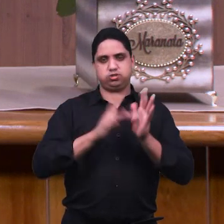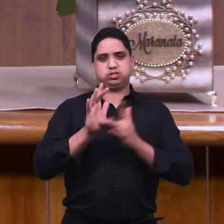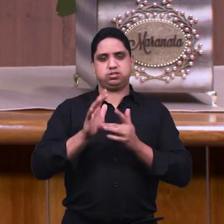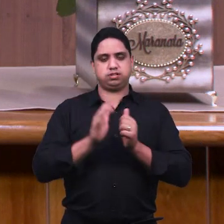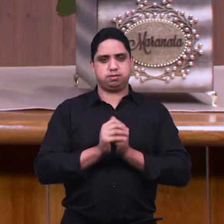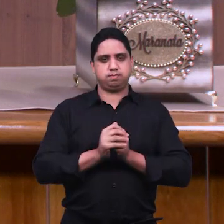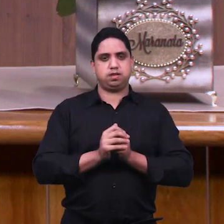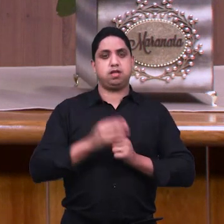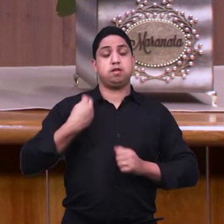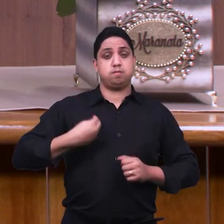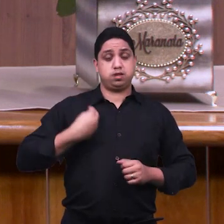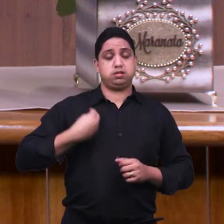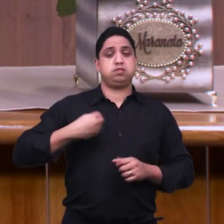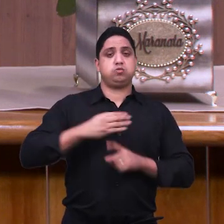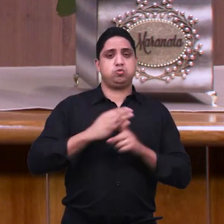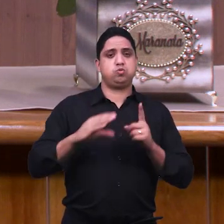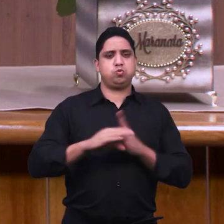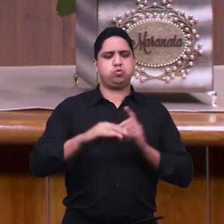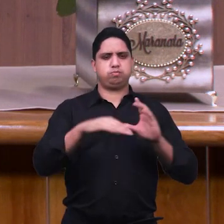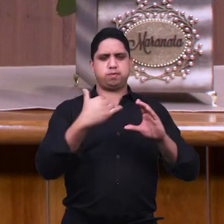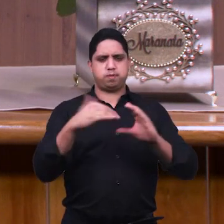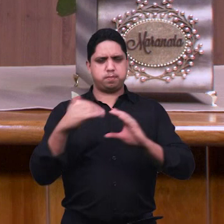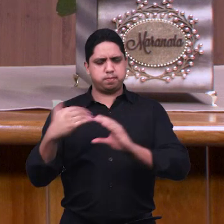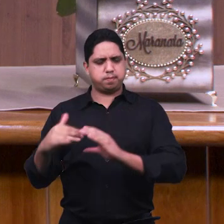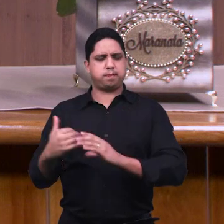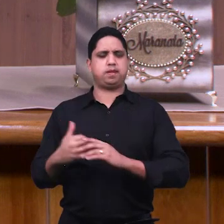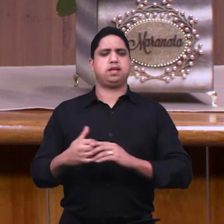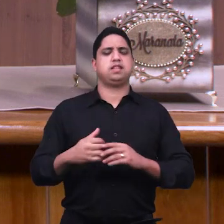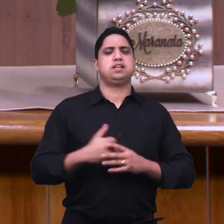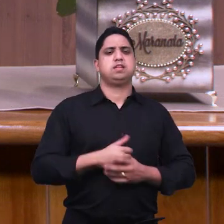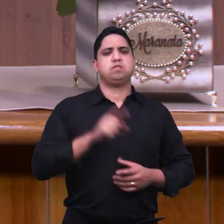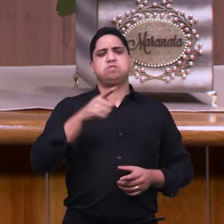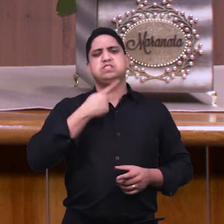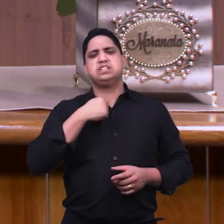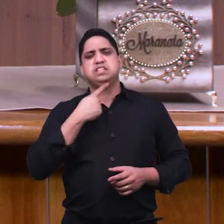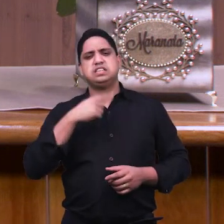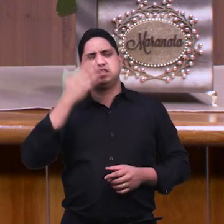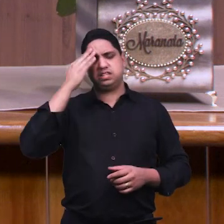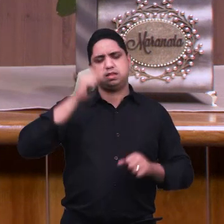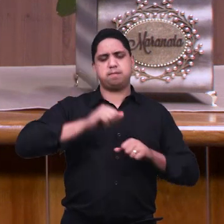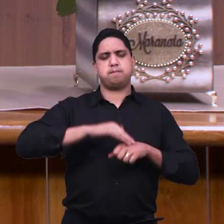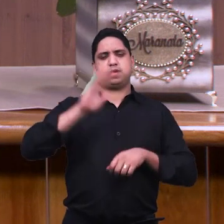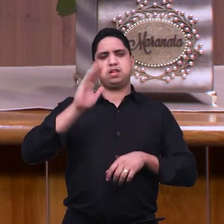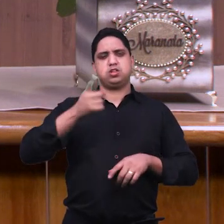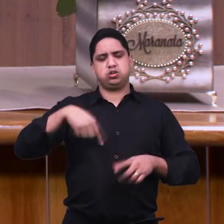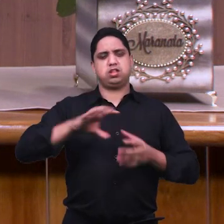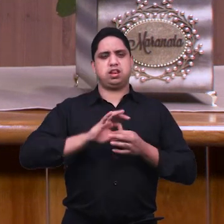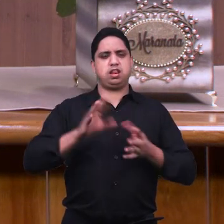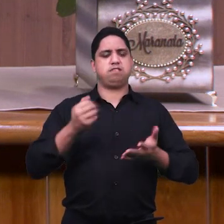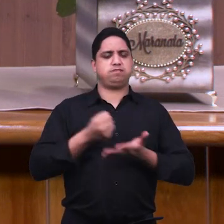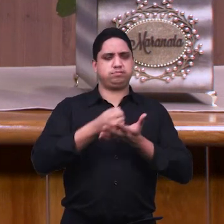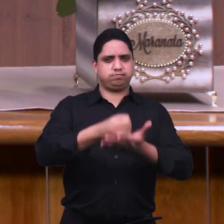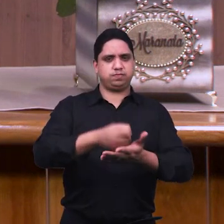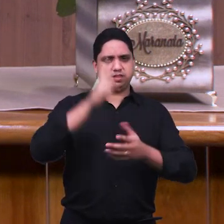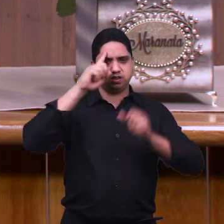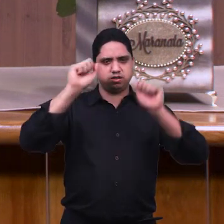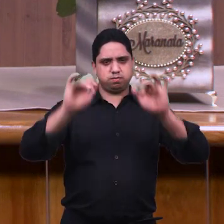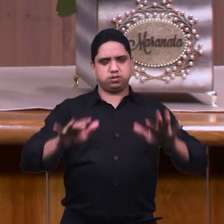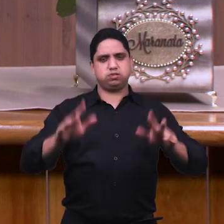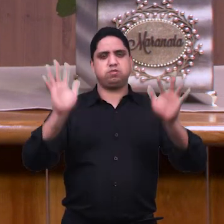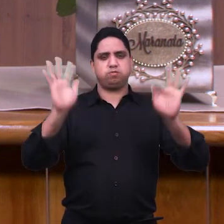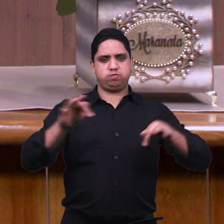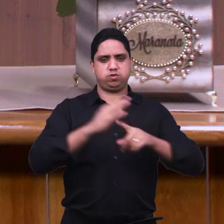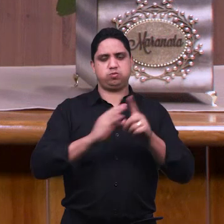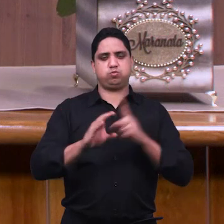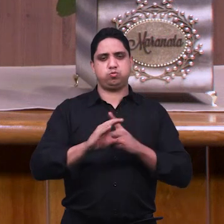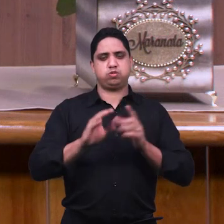do Senhor Jesus. Participe dos nossos cultos, mandando sua mensagem. O que você precisa compreender mais, nós estamos à disposição para te atender. Que Deus abençoe.